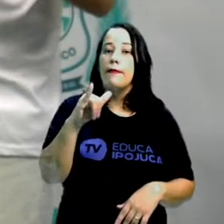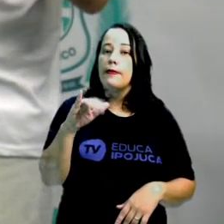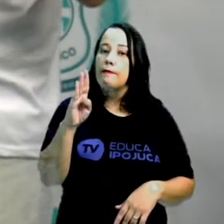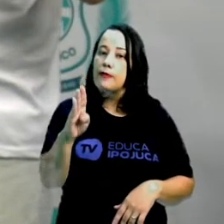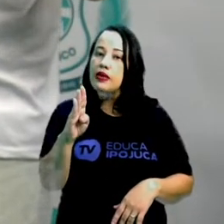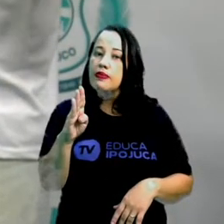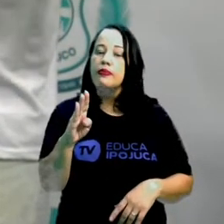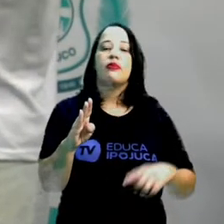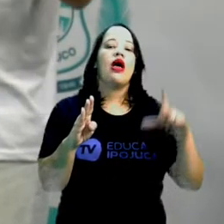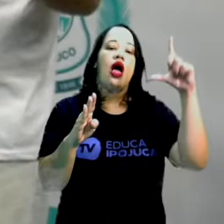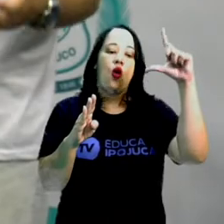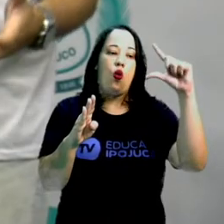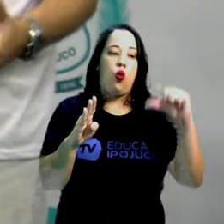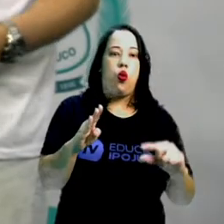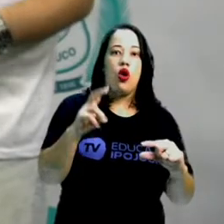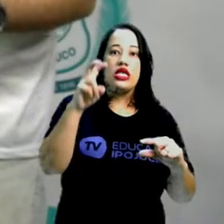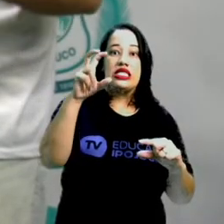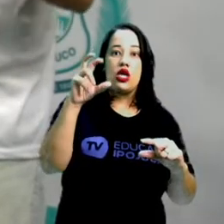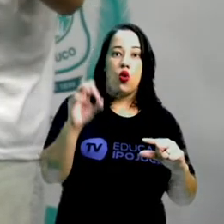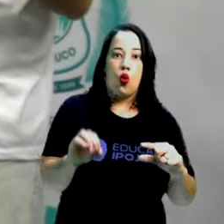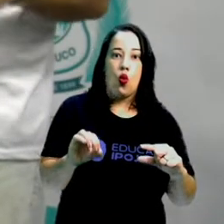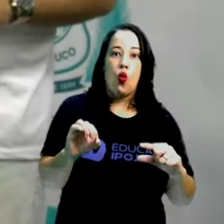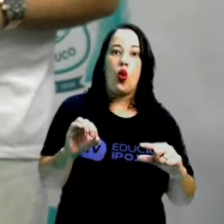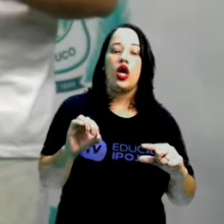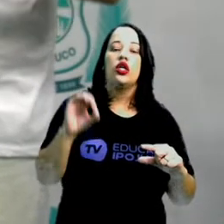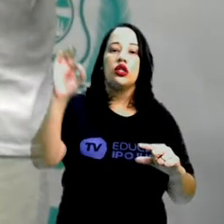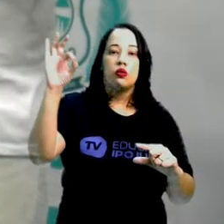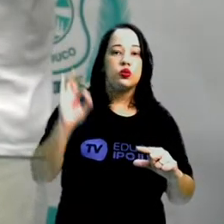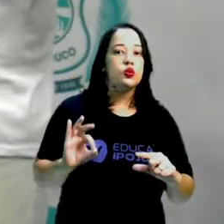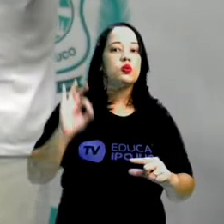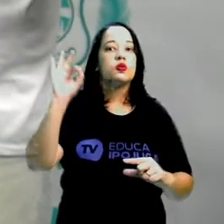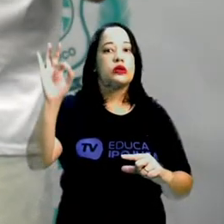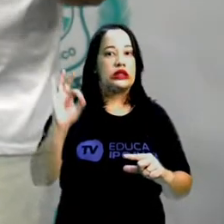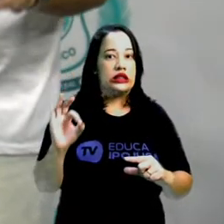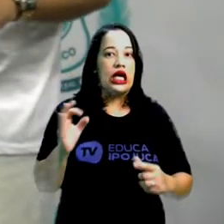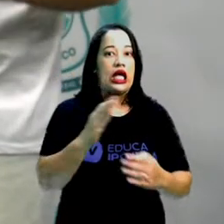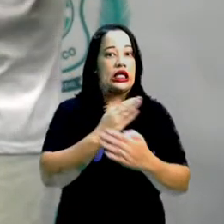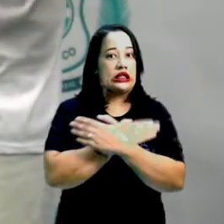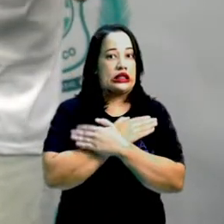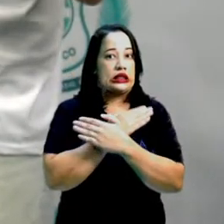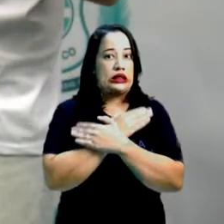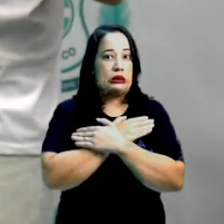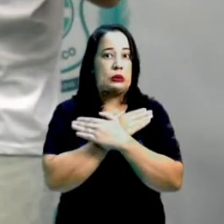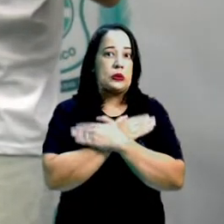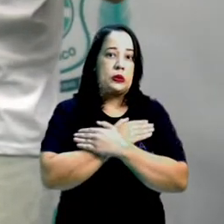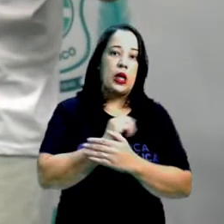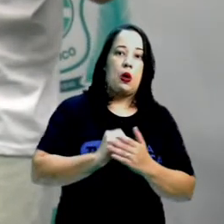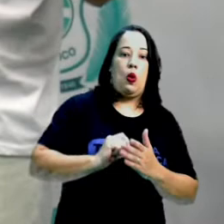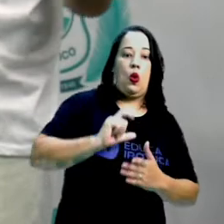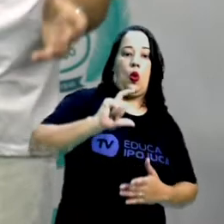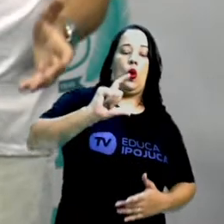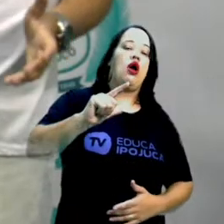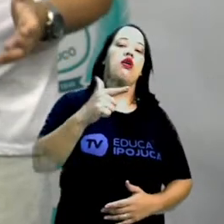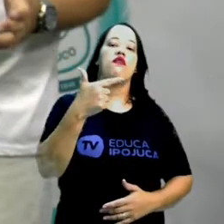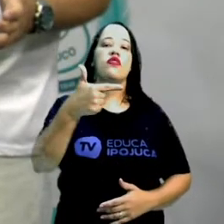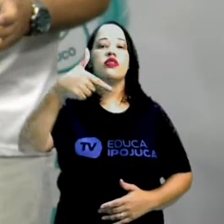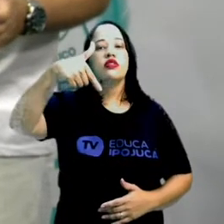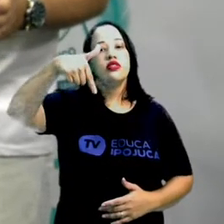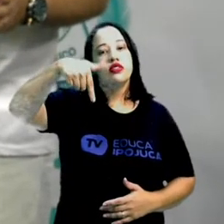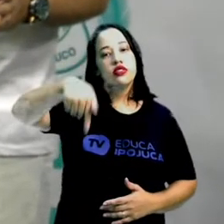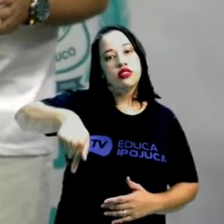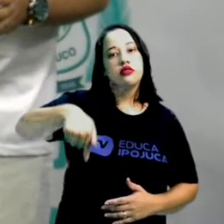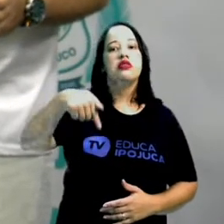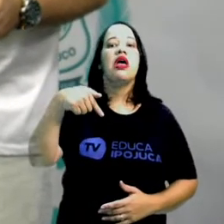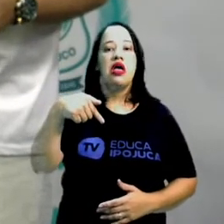vai cair aproximadamente cinquenta por cento desemprego vai ficar garoto lixo perto desemprego vai ser 27 por cento